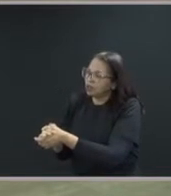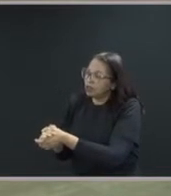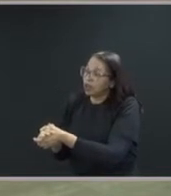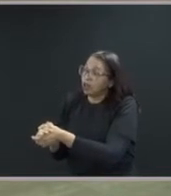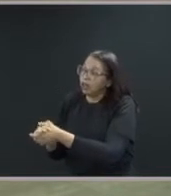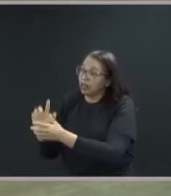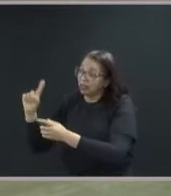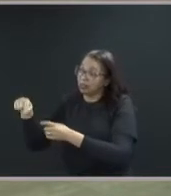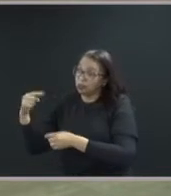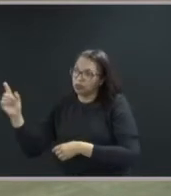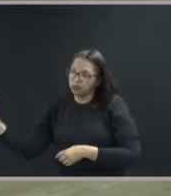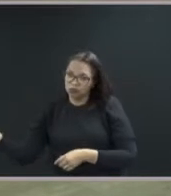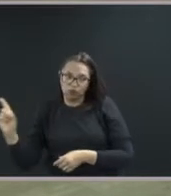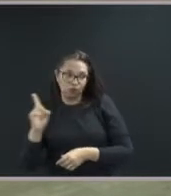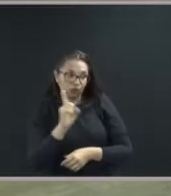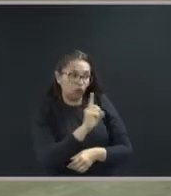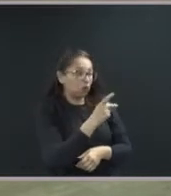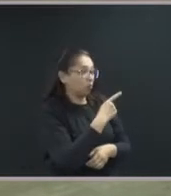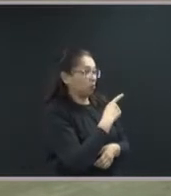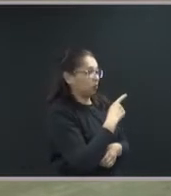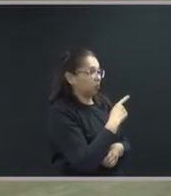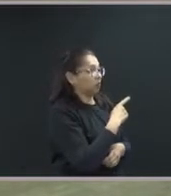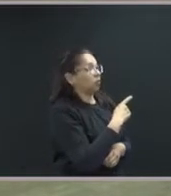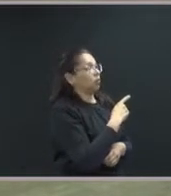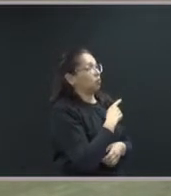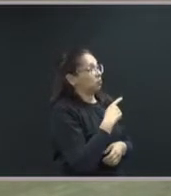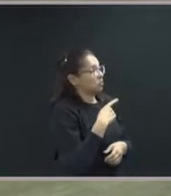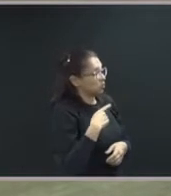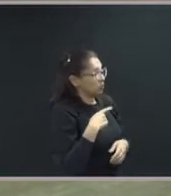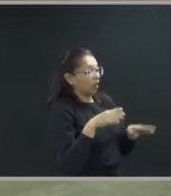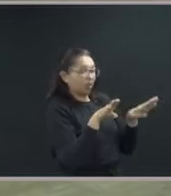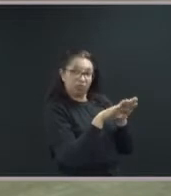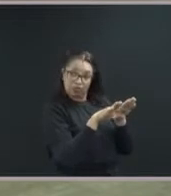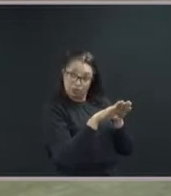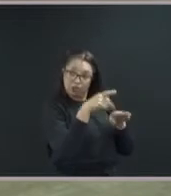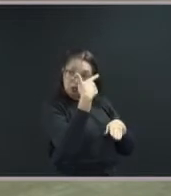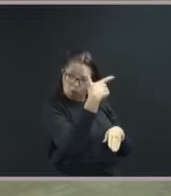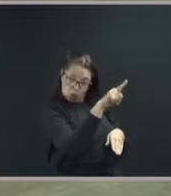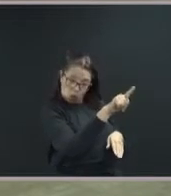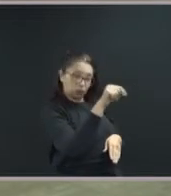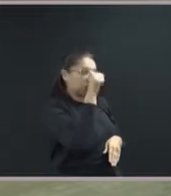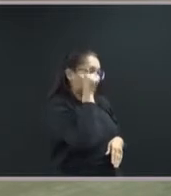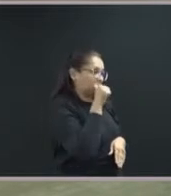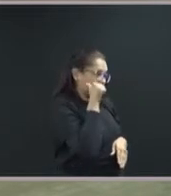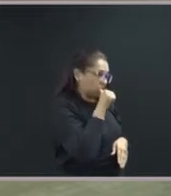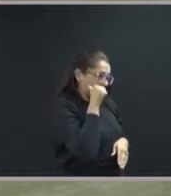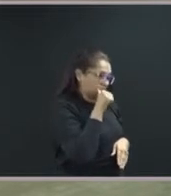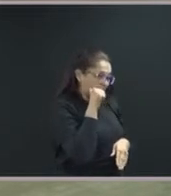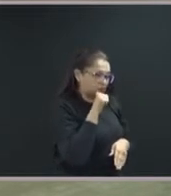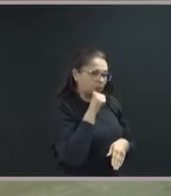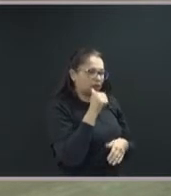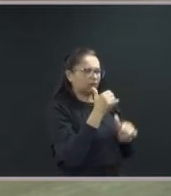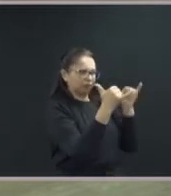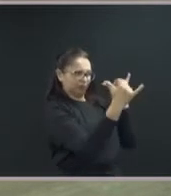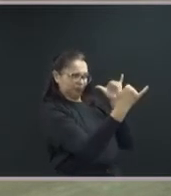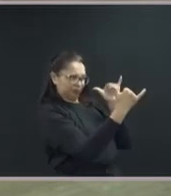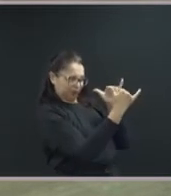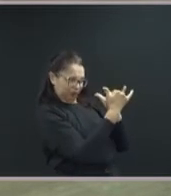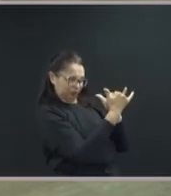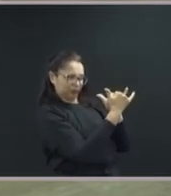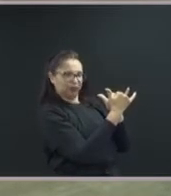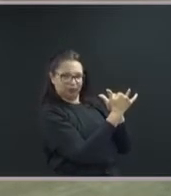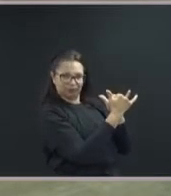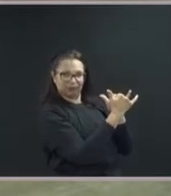sorridente. Falei, o que foi? Ah, irmã, ela veio falar comigo. Ela pediu perdão. Porque crente é assim, irmão. Crente na hora fica